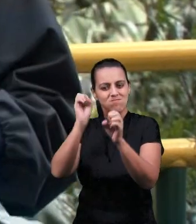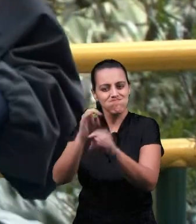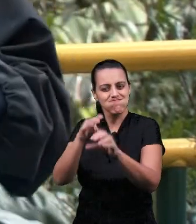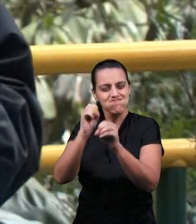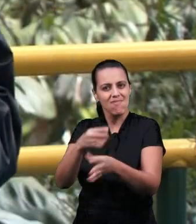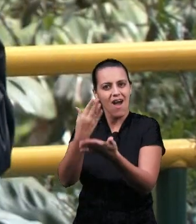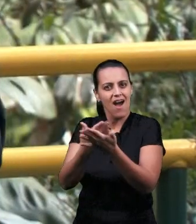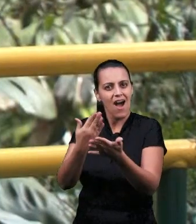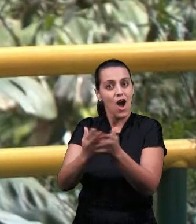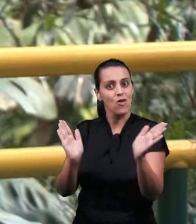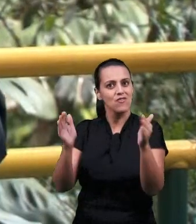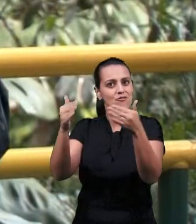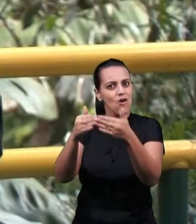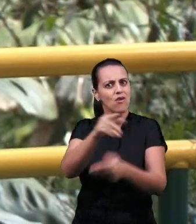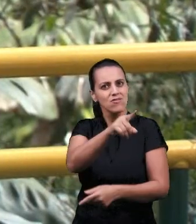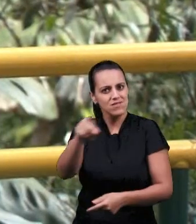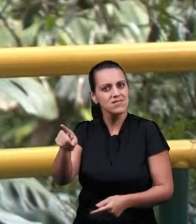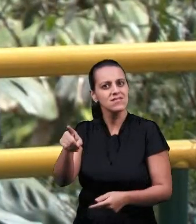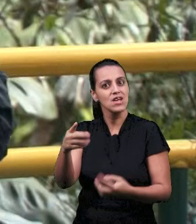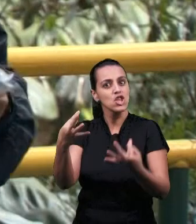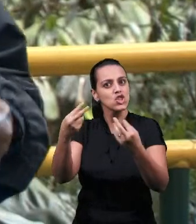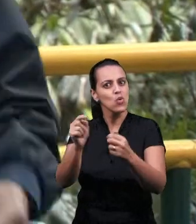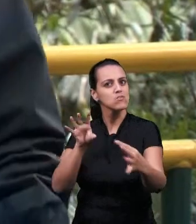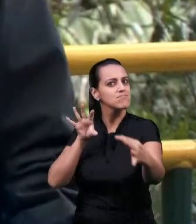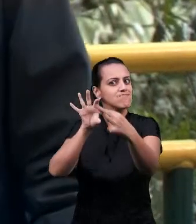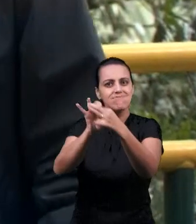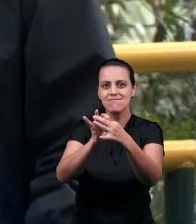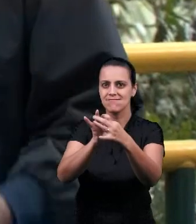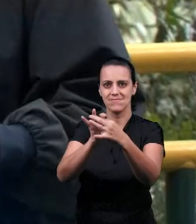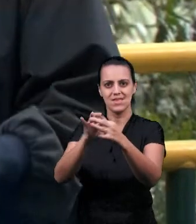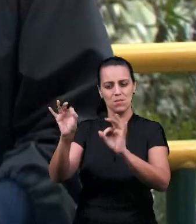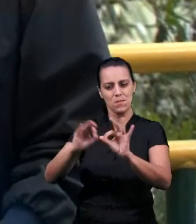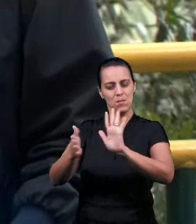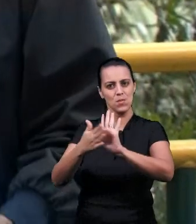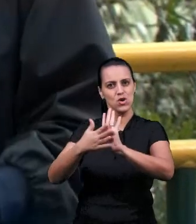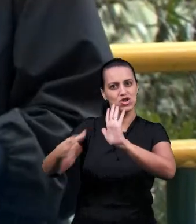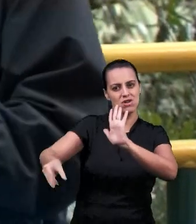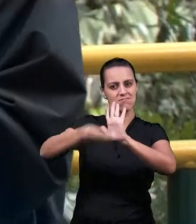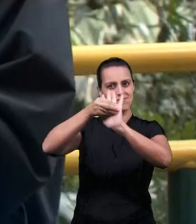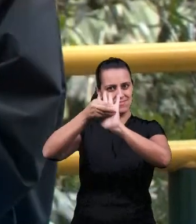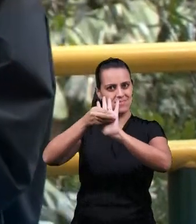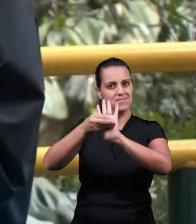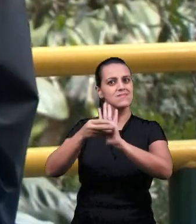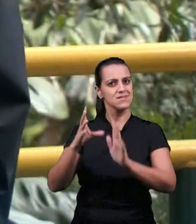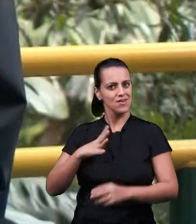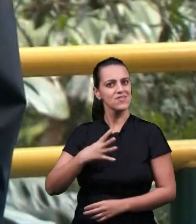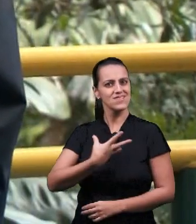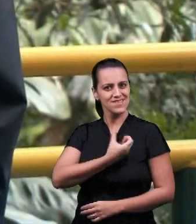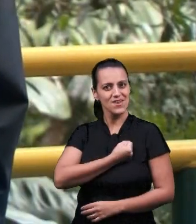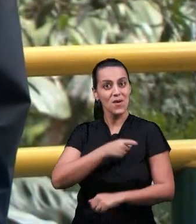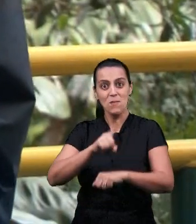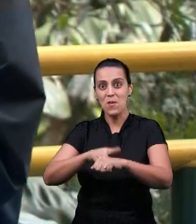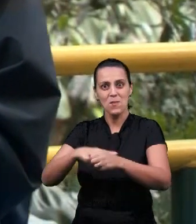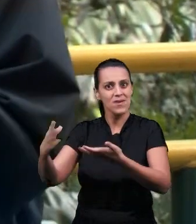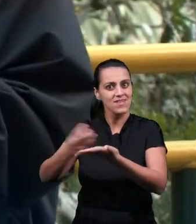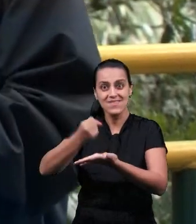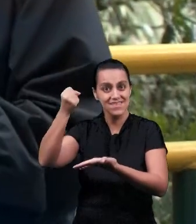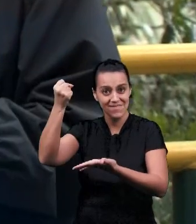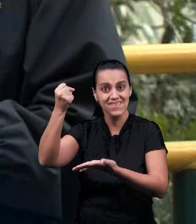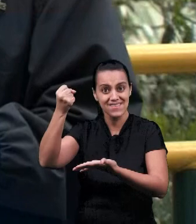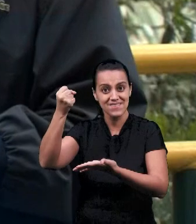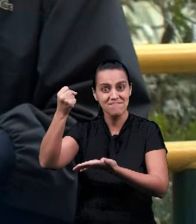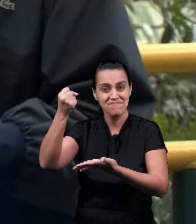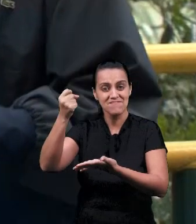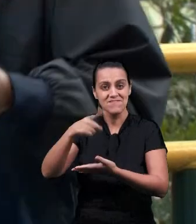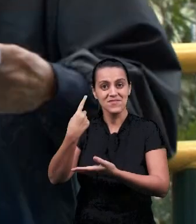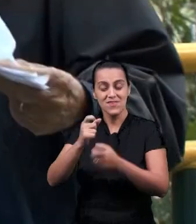queremos que todos sejam integrados nesse projeto de salvação. É a hora do arrebatamento da igreja. Estamos